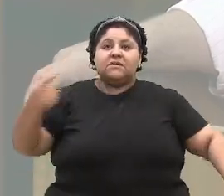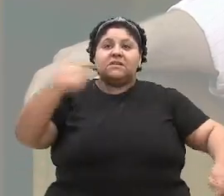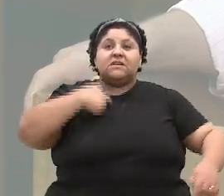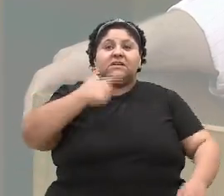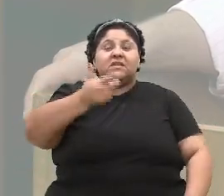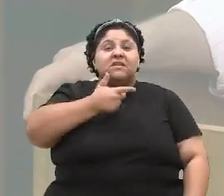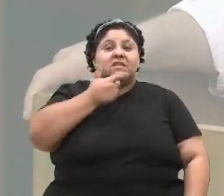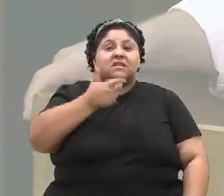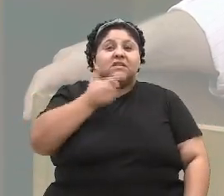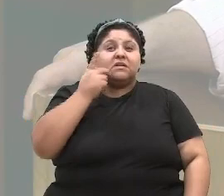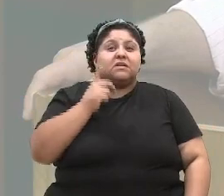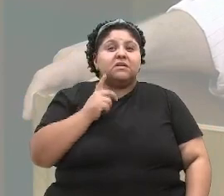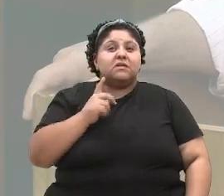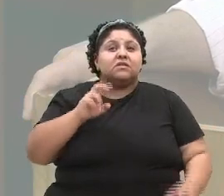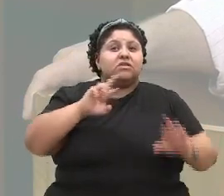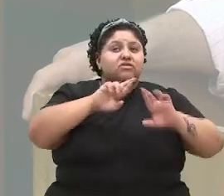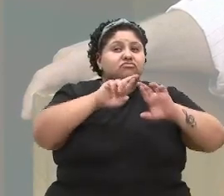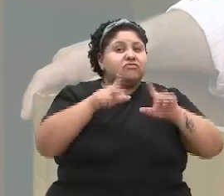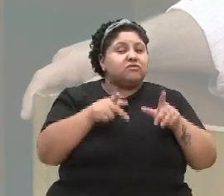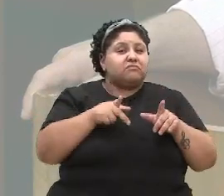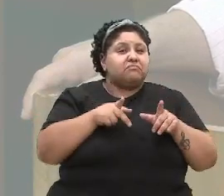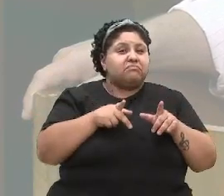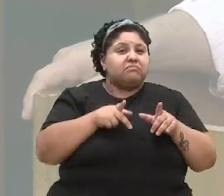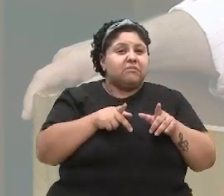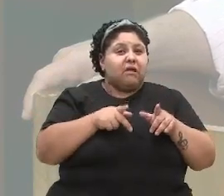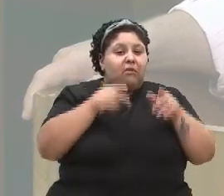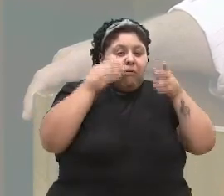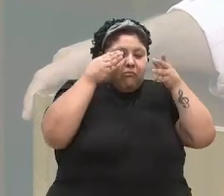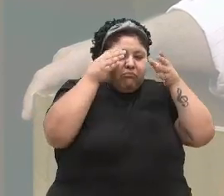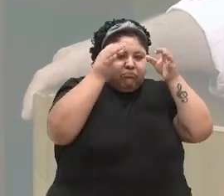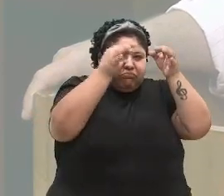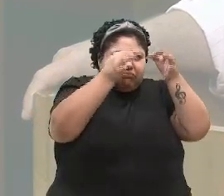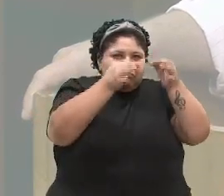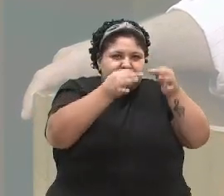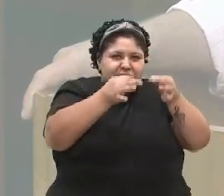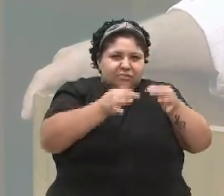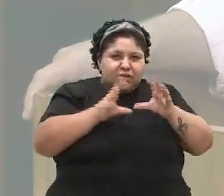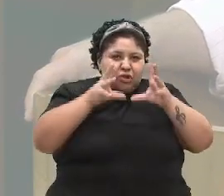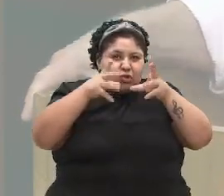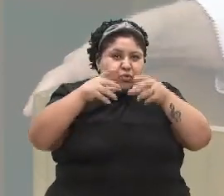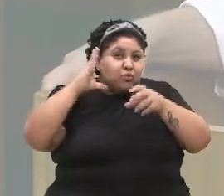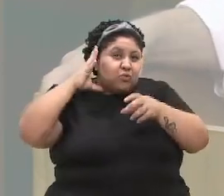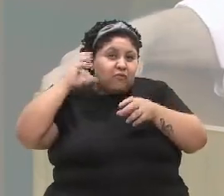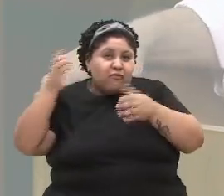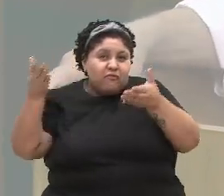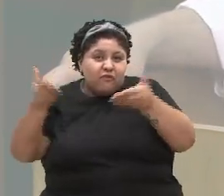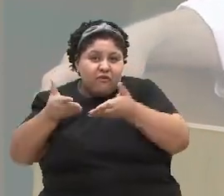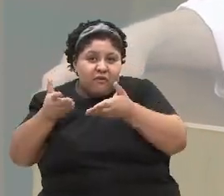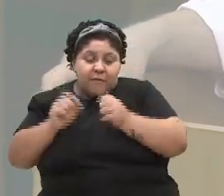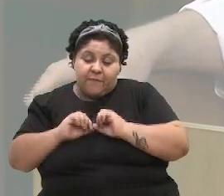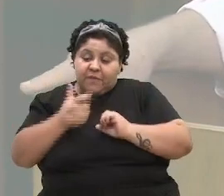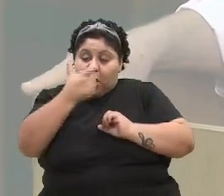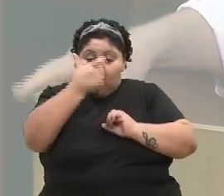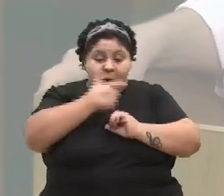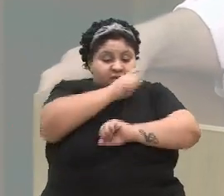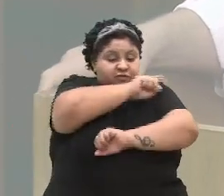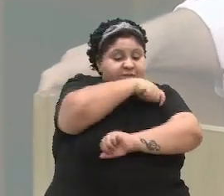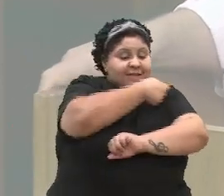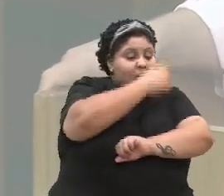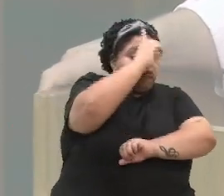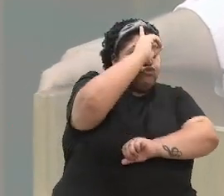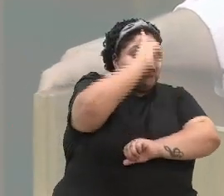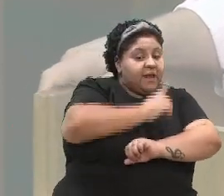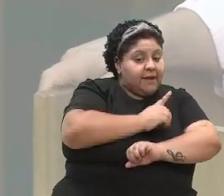fala talvez diferente para não pontuar novamente tudo o que eu vi aqui. Eu acho que fiscalizar é um direito do